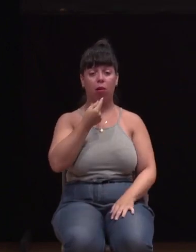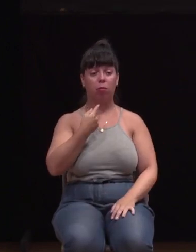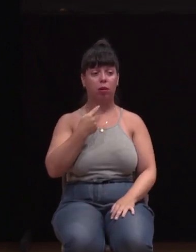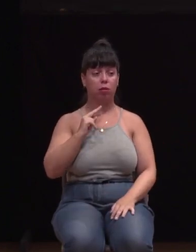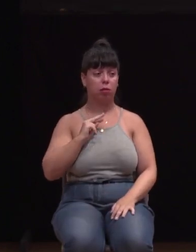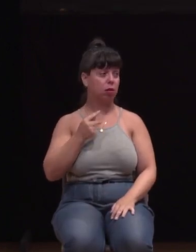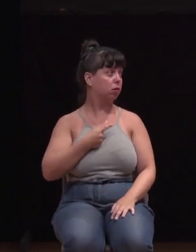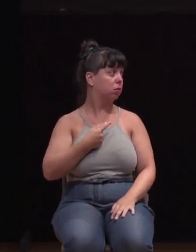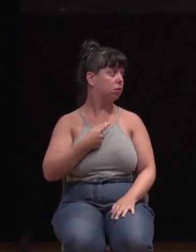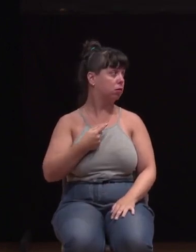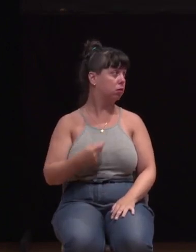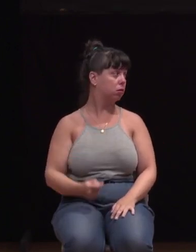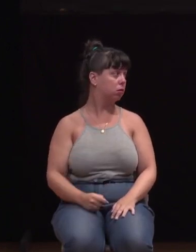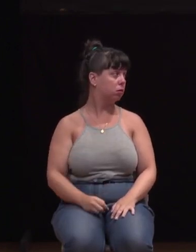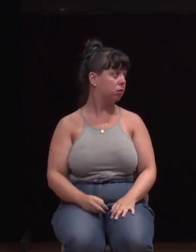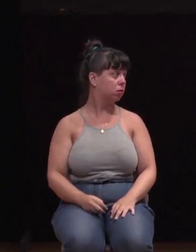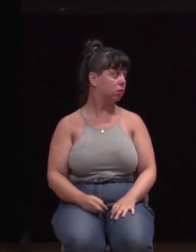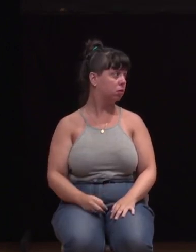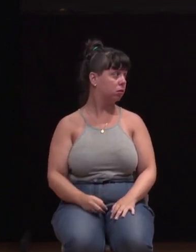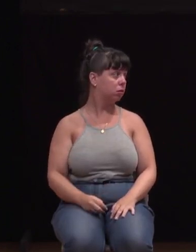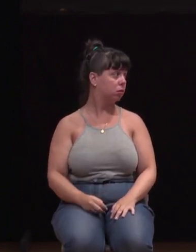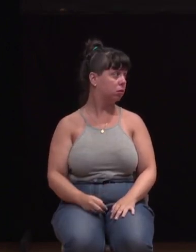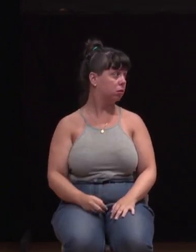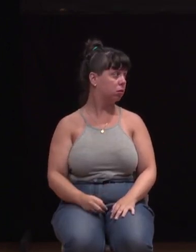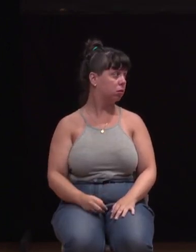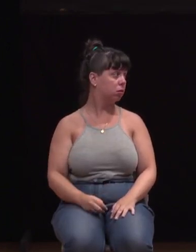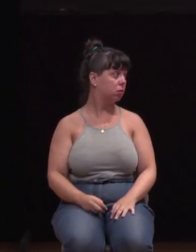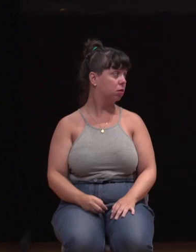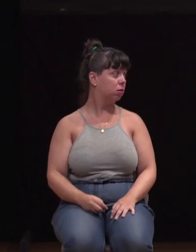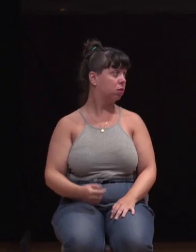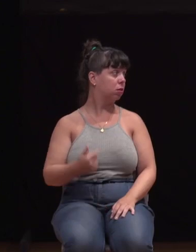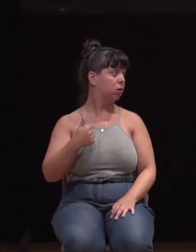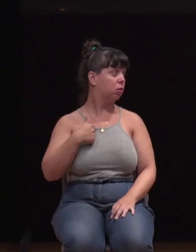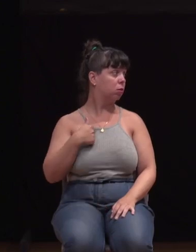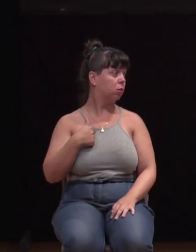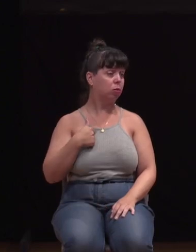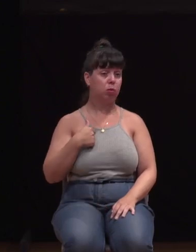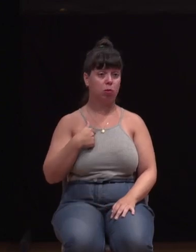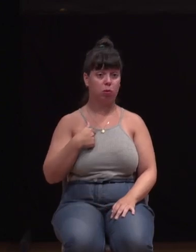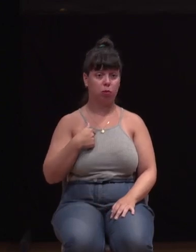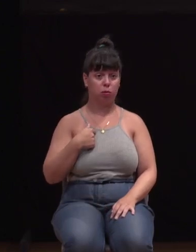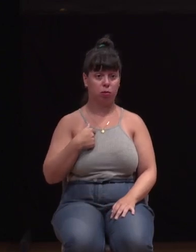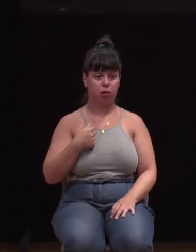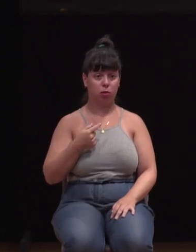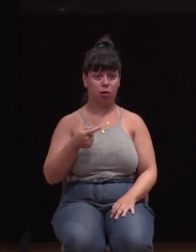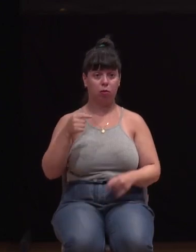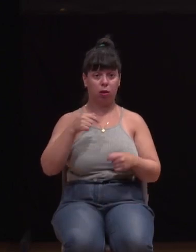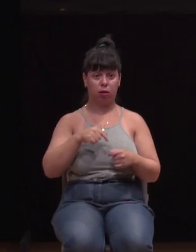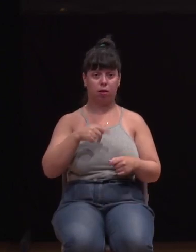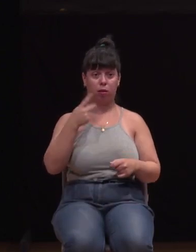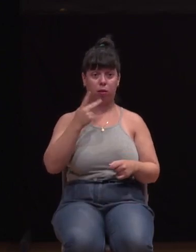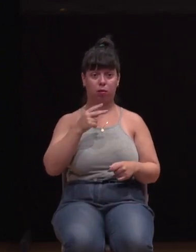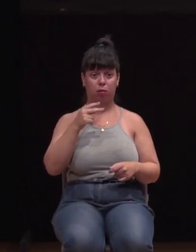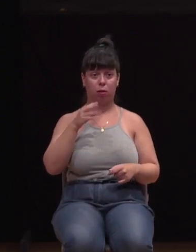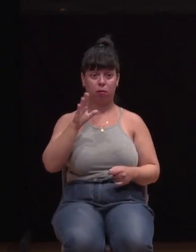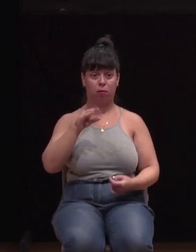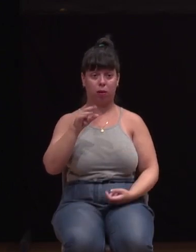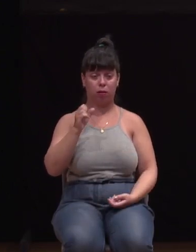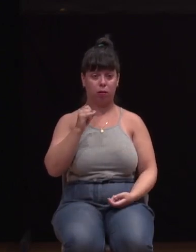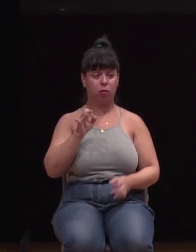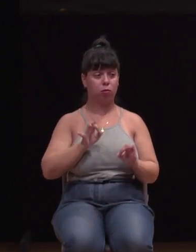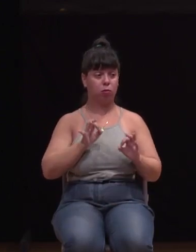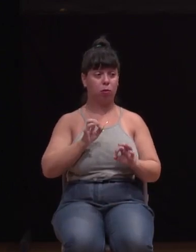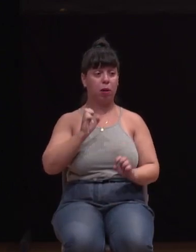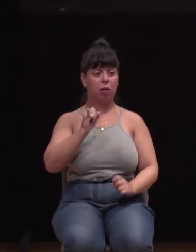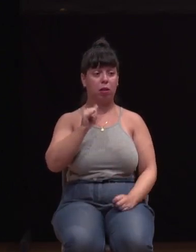isso. Você falou, eu estou atualizando a tua fala, não sei se eu estou sendo honesta e justa, assim, mas